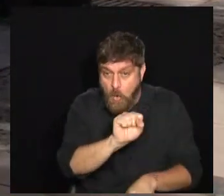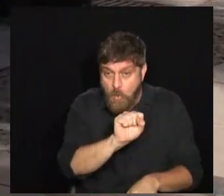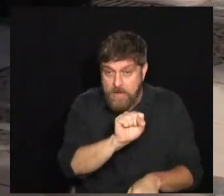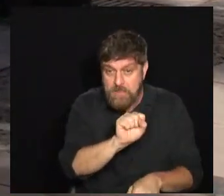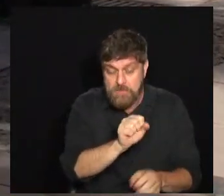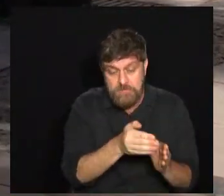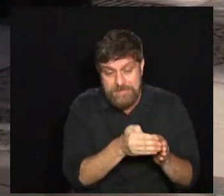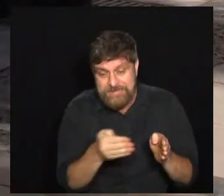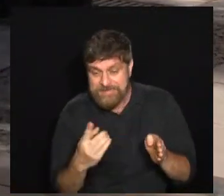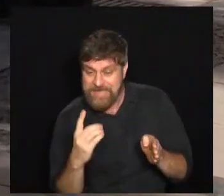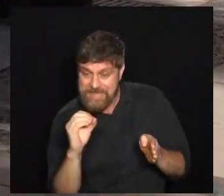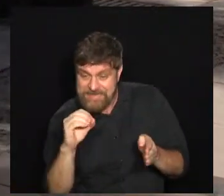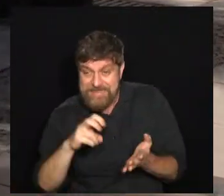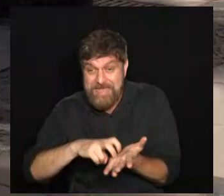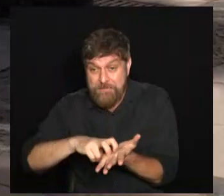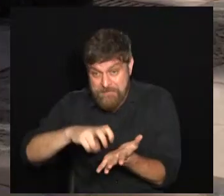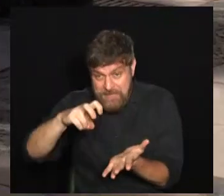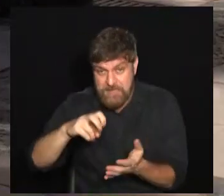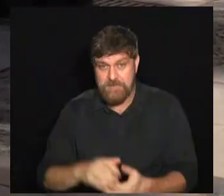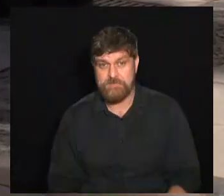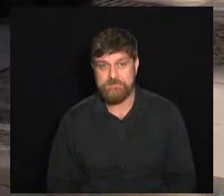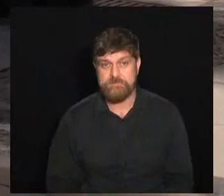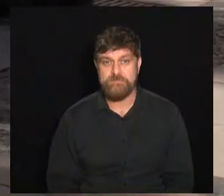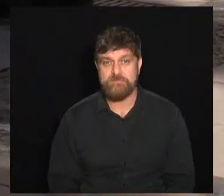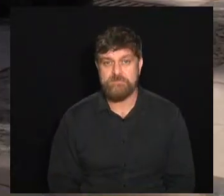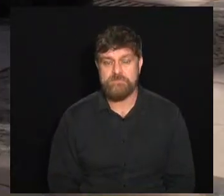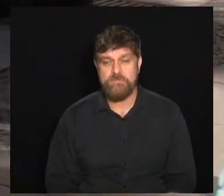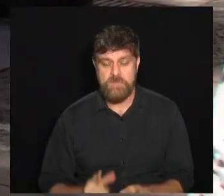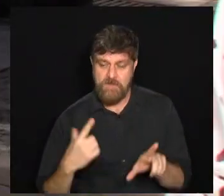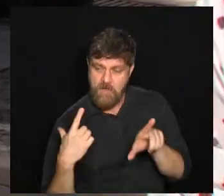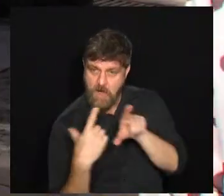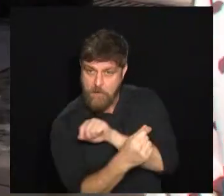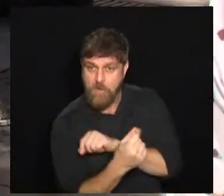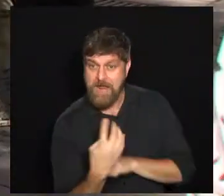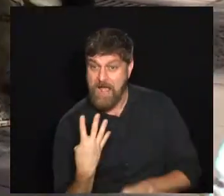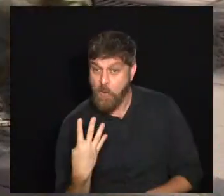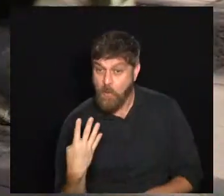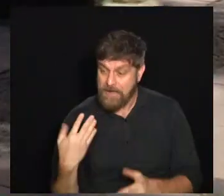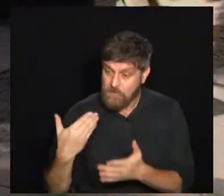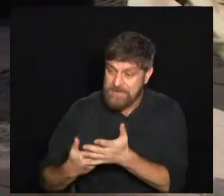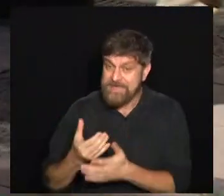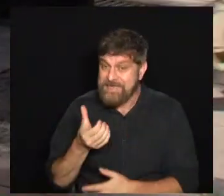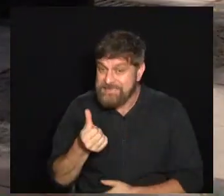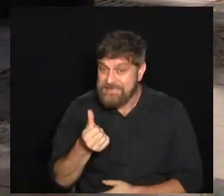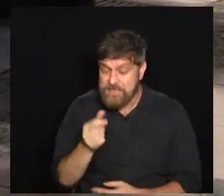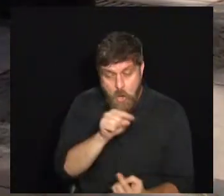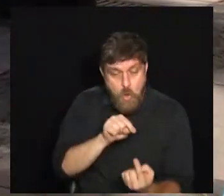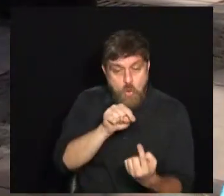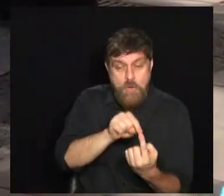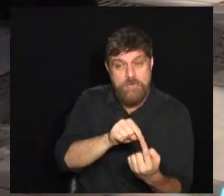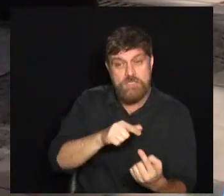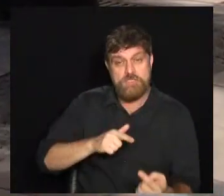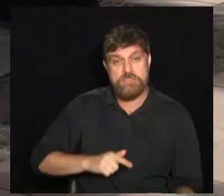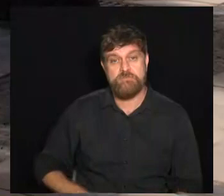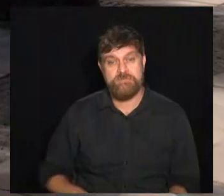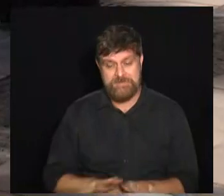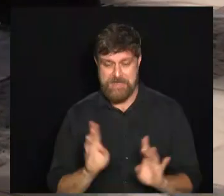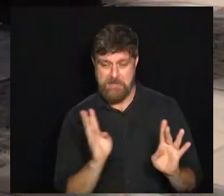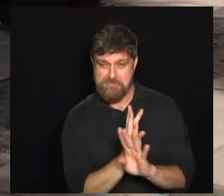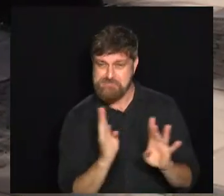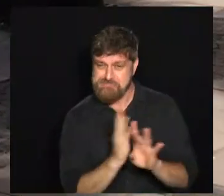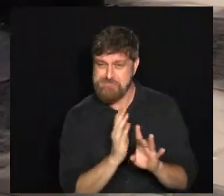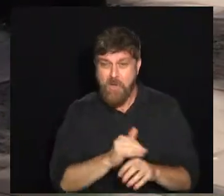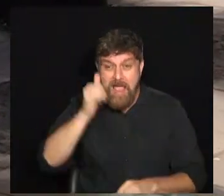manhã e as 10 horas da manhã e saiam das 4 até as 6, justamente para evitar a aglomeração